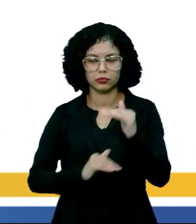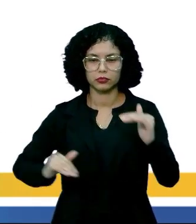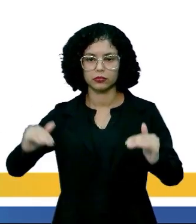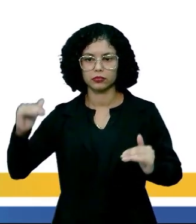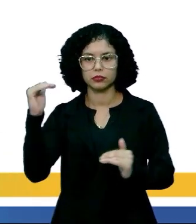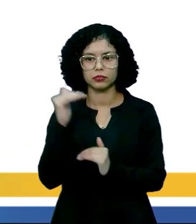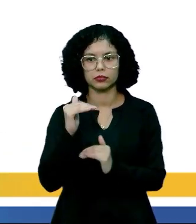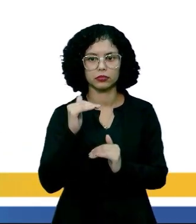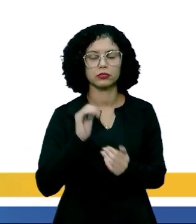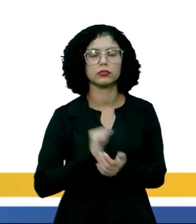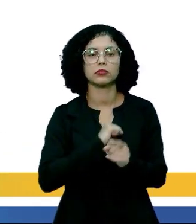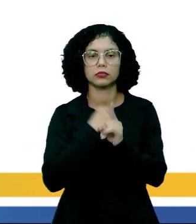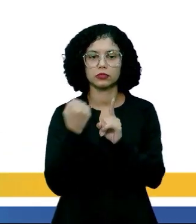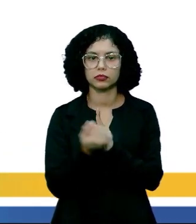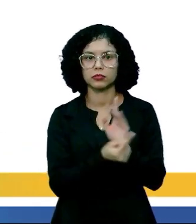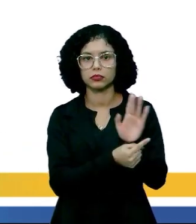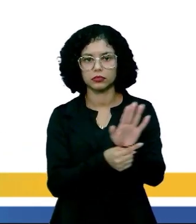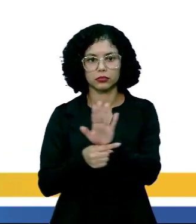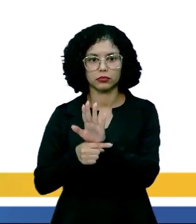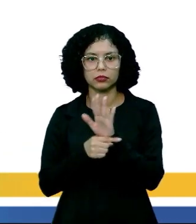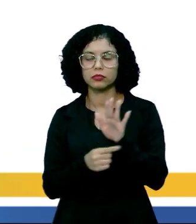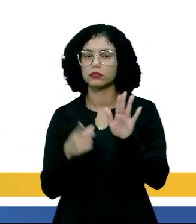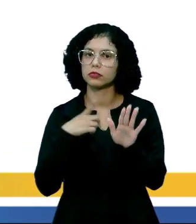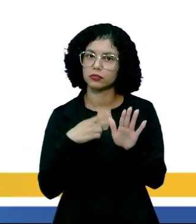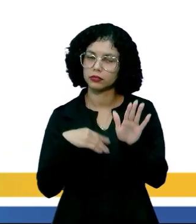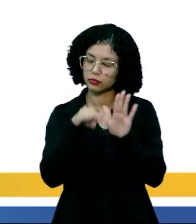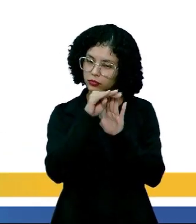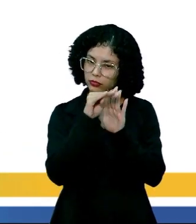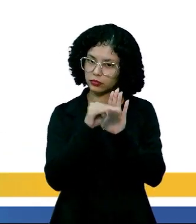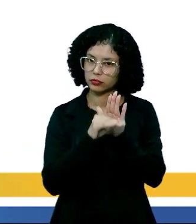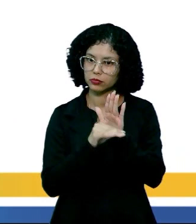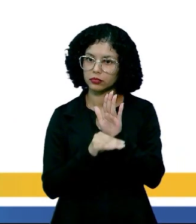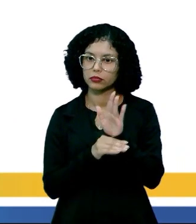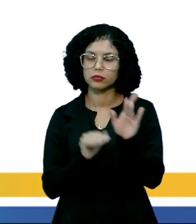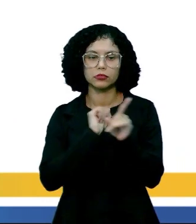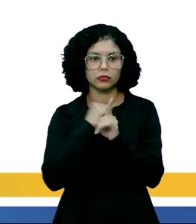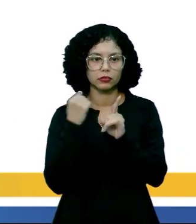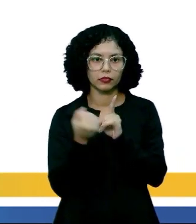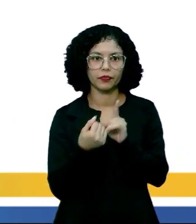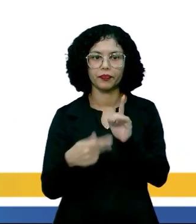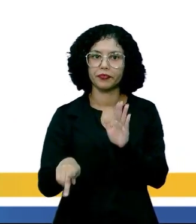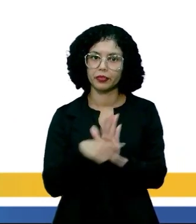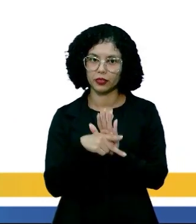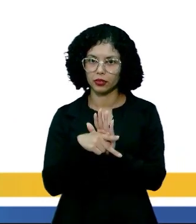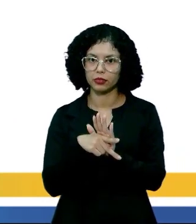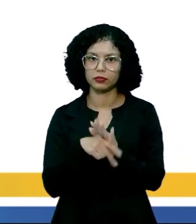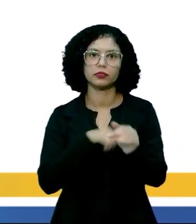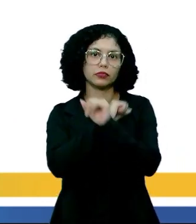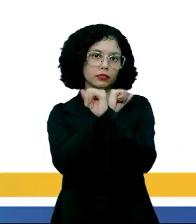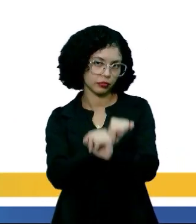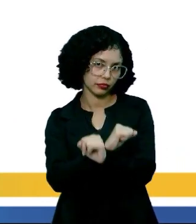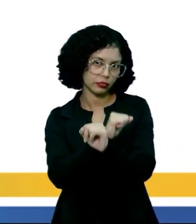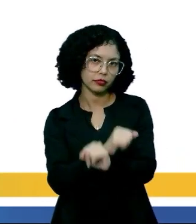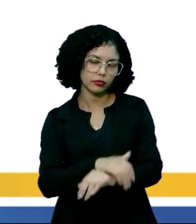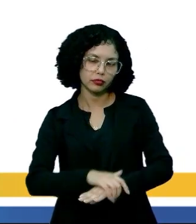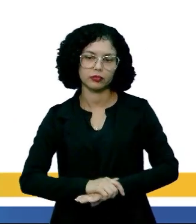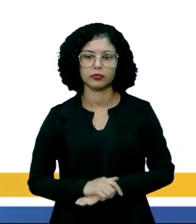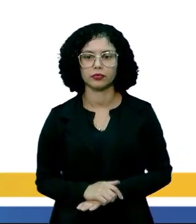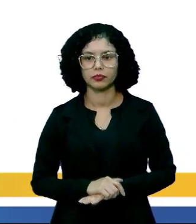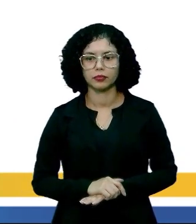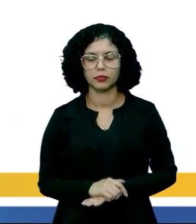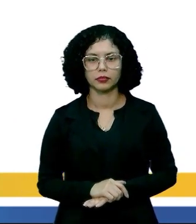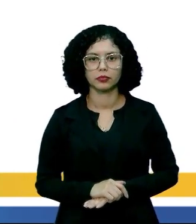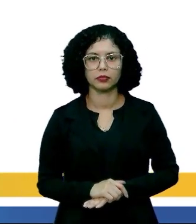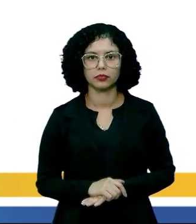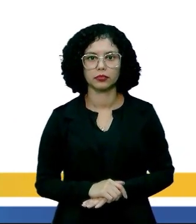hierarquias sociais, que mostra que existe uma hierarquia social aí, inclusive entre os escravos,